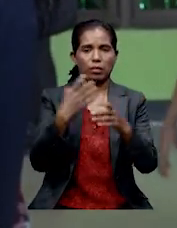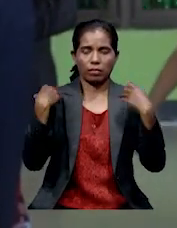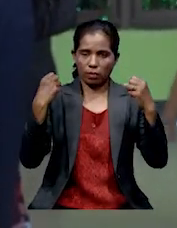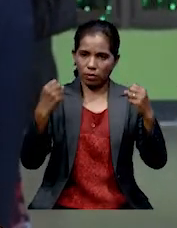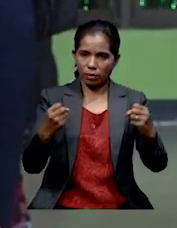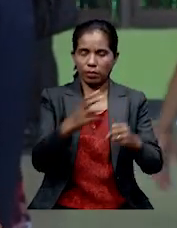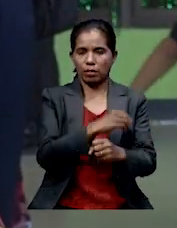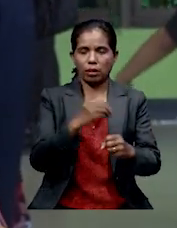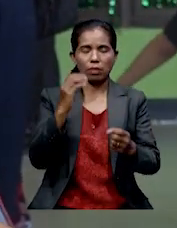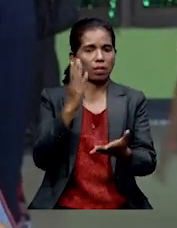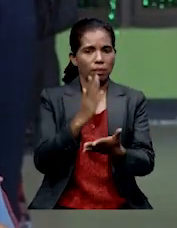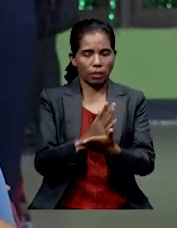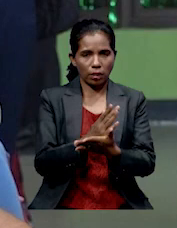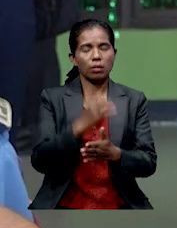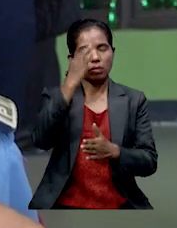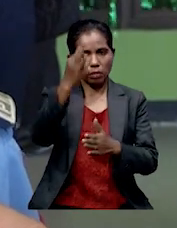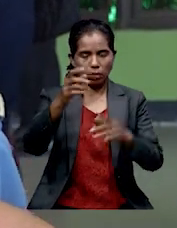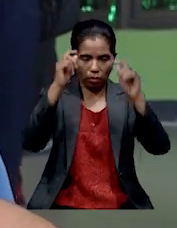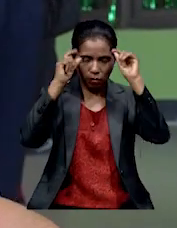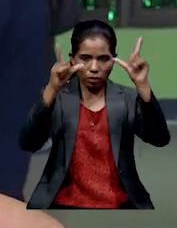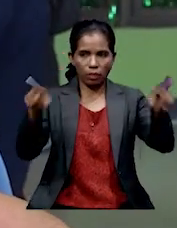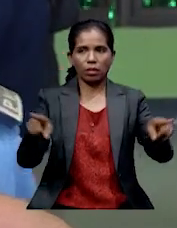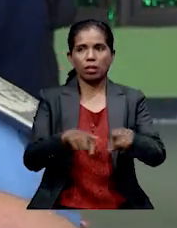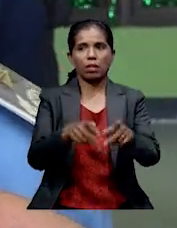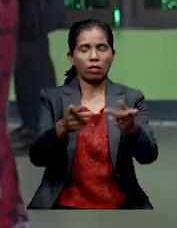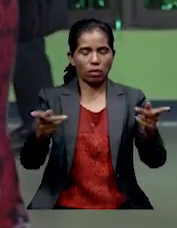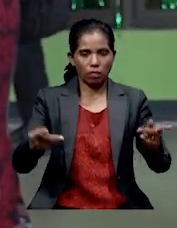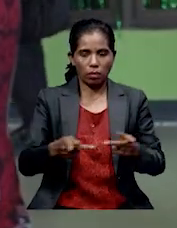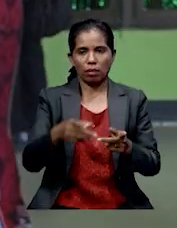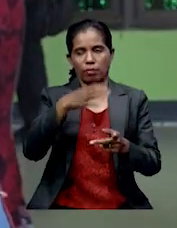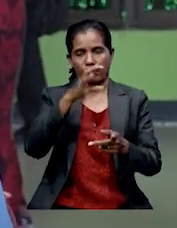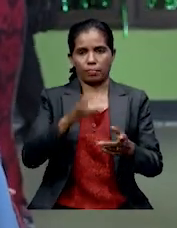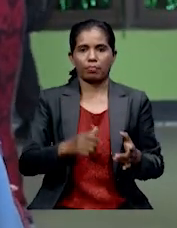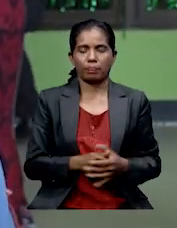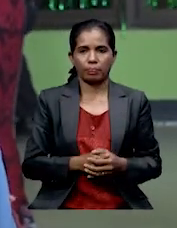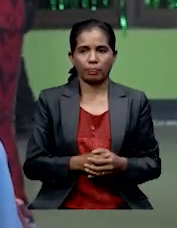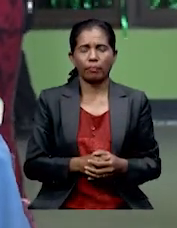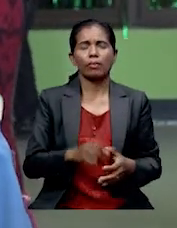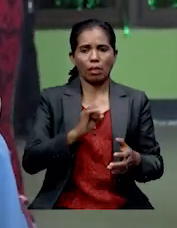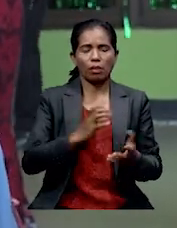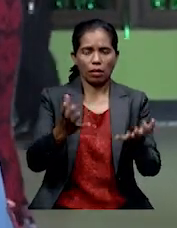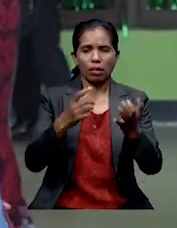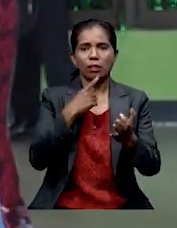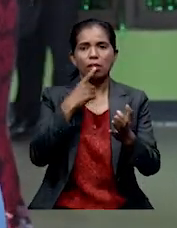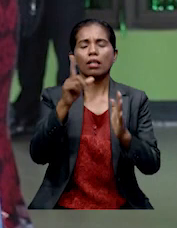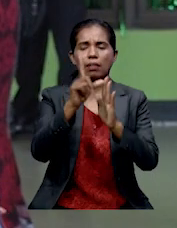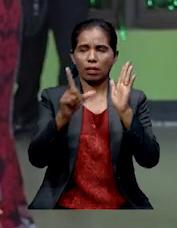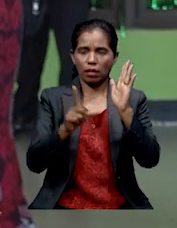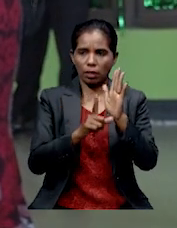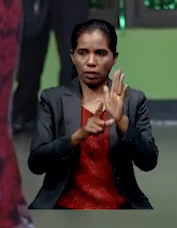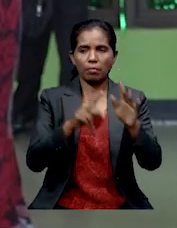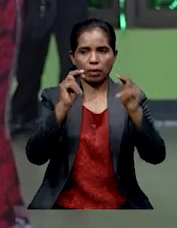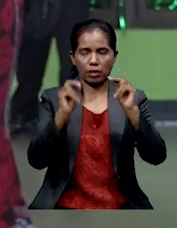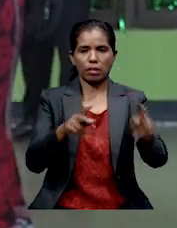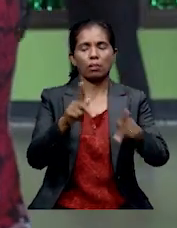mekanismo prevensao futuro Timor Leste belesai fatin bak konsumu ne nia. Hawa kara katu dihang kata kia lei ne ai interpretasao no persija ema hotut